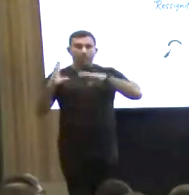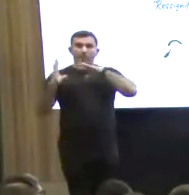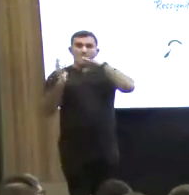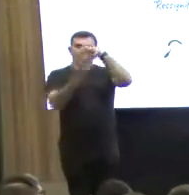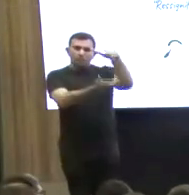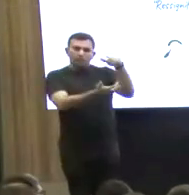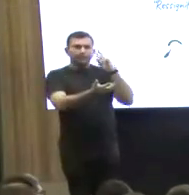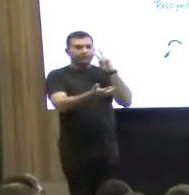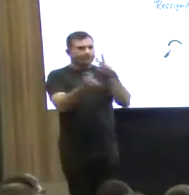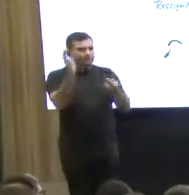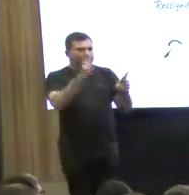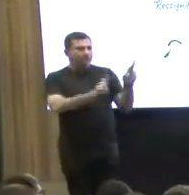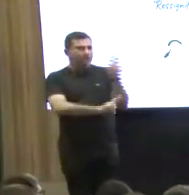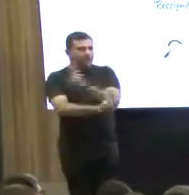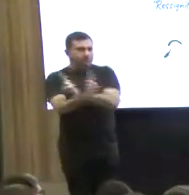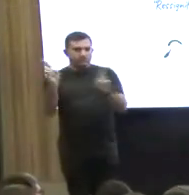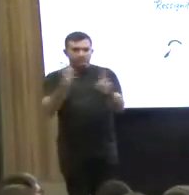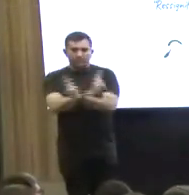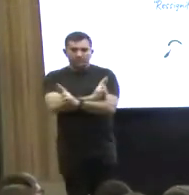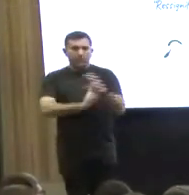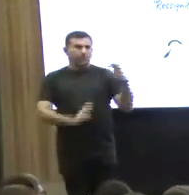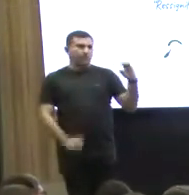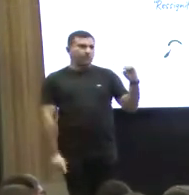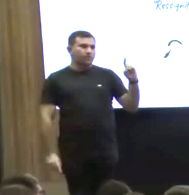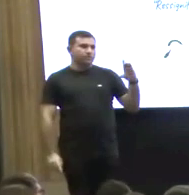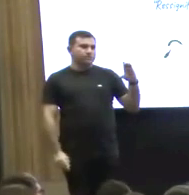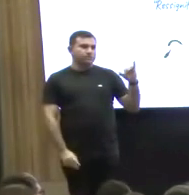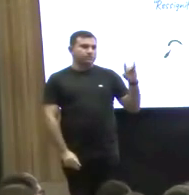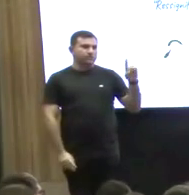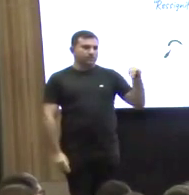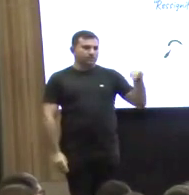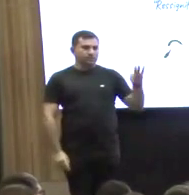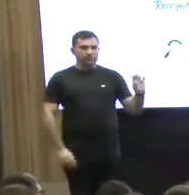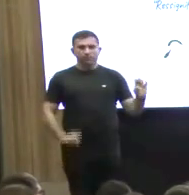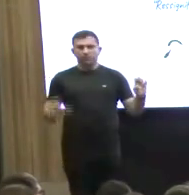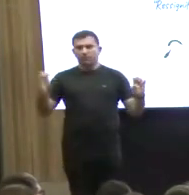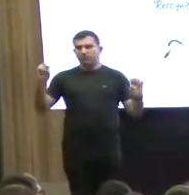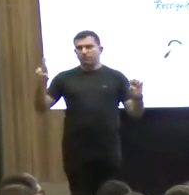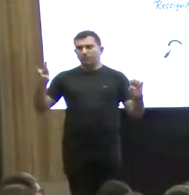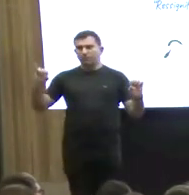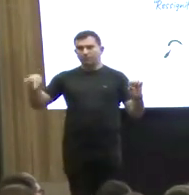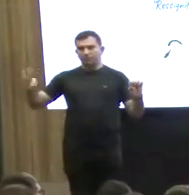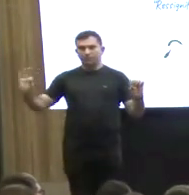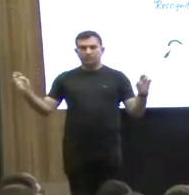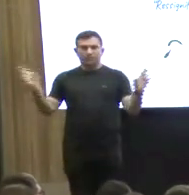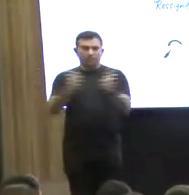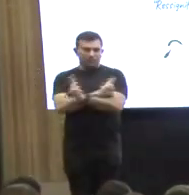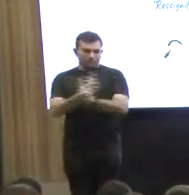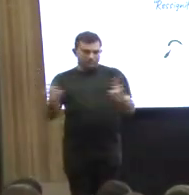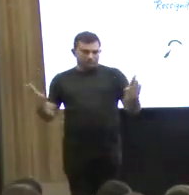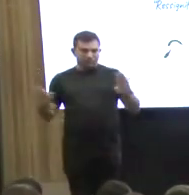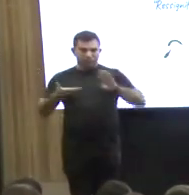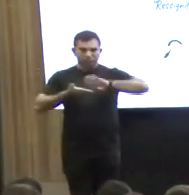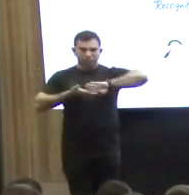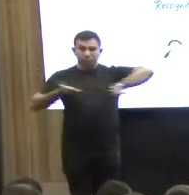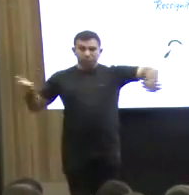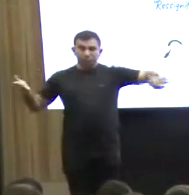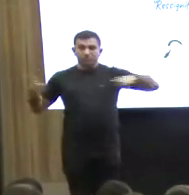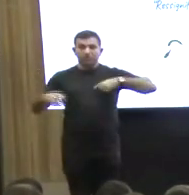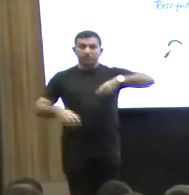da relação do Ocidente com o Oriente, do Norte com o Sul, isso ao longo da nossa construção histórica,